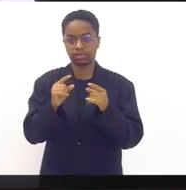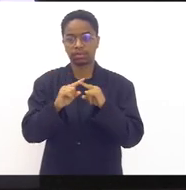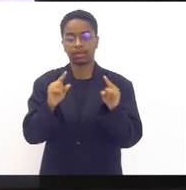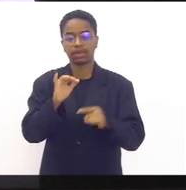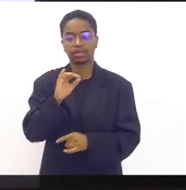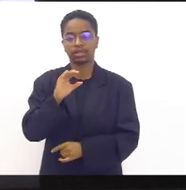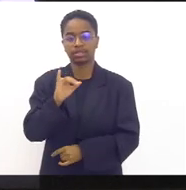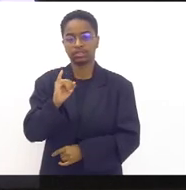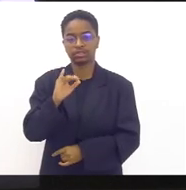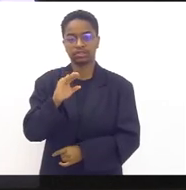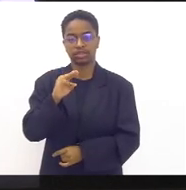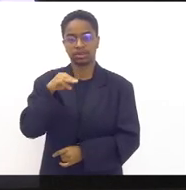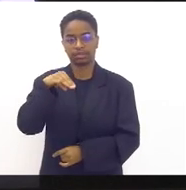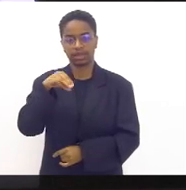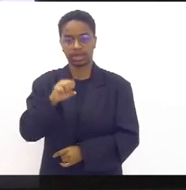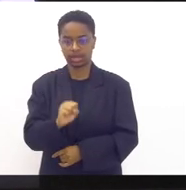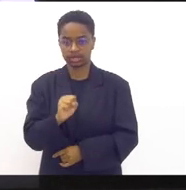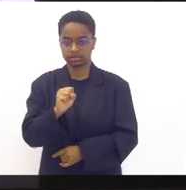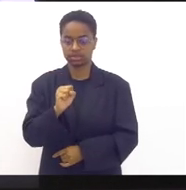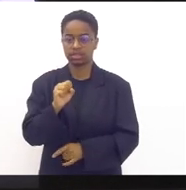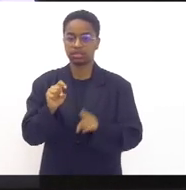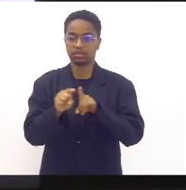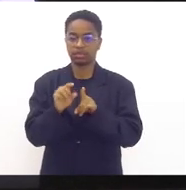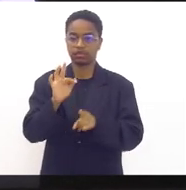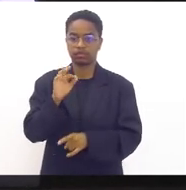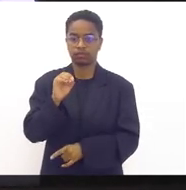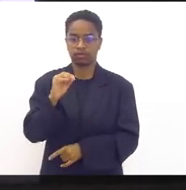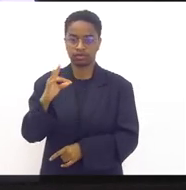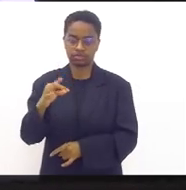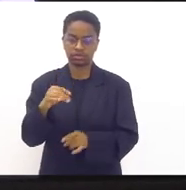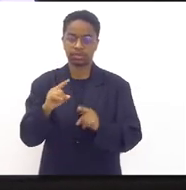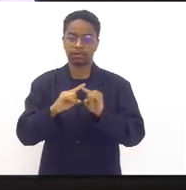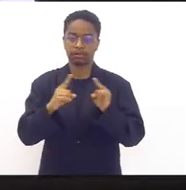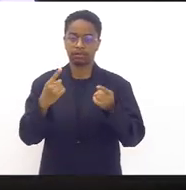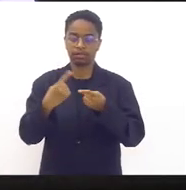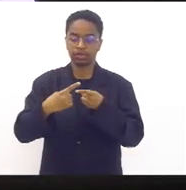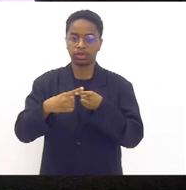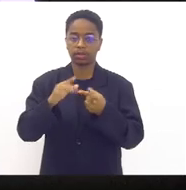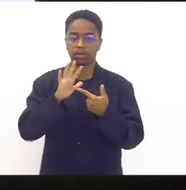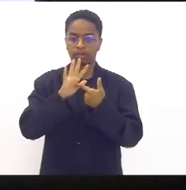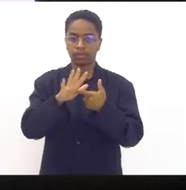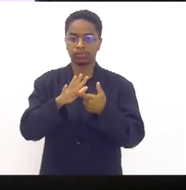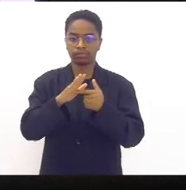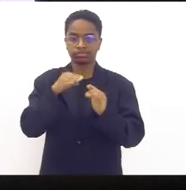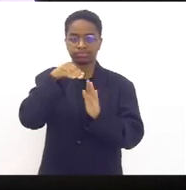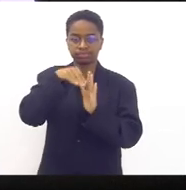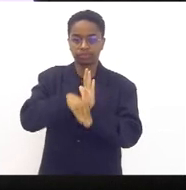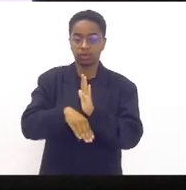puro. Então, nós estamos aqui com uma queda de ICMS na casa de quase 2 bi.